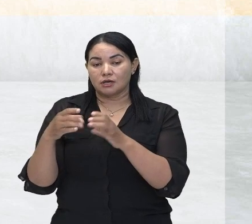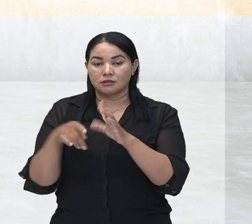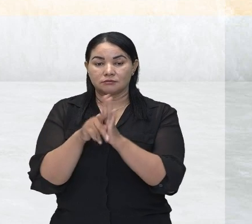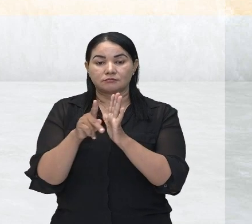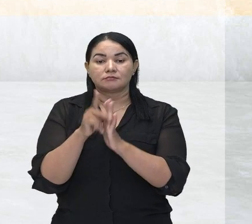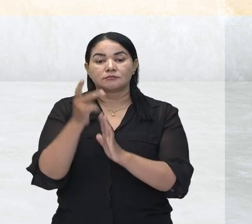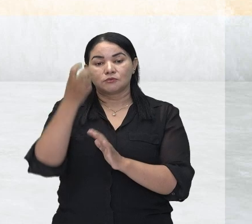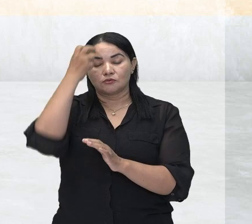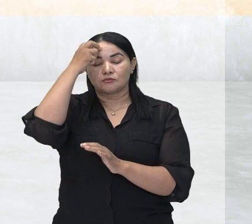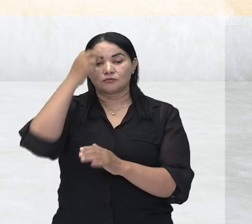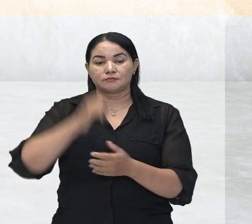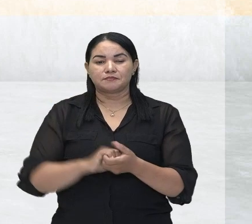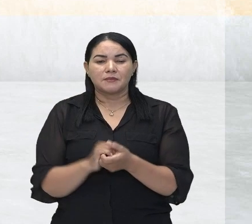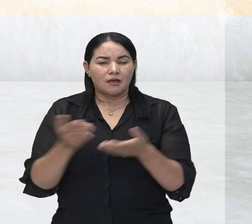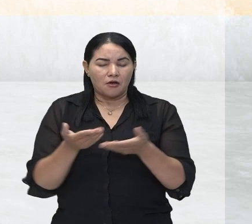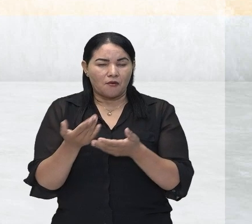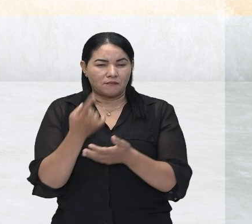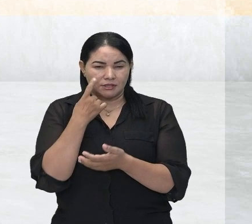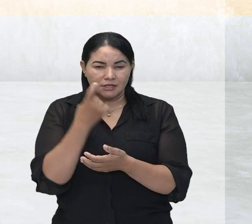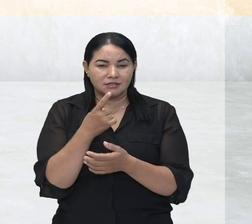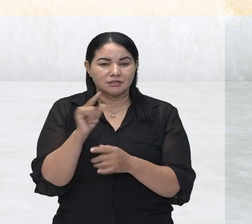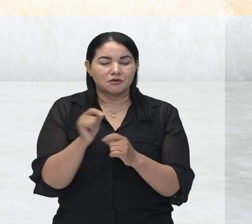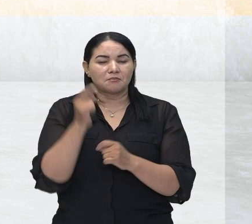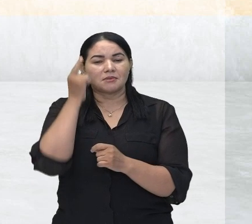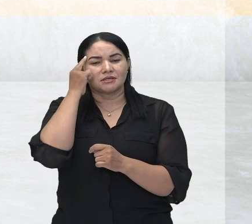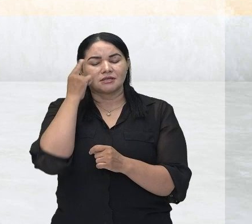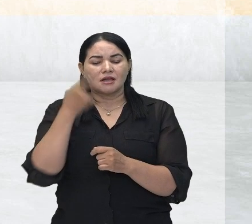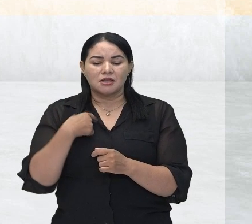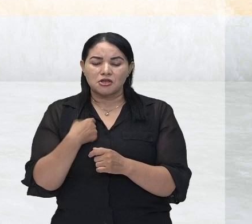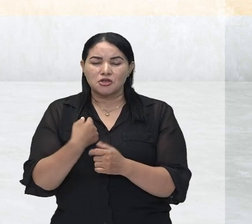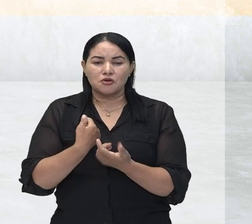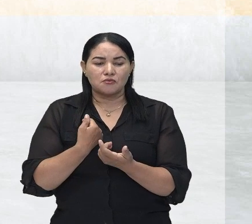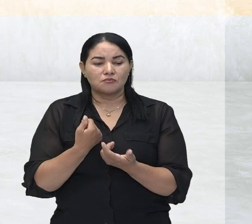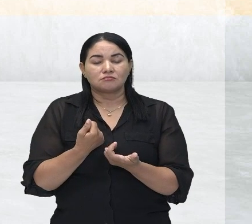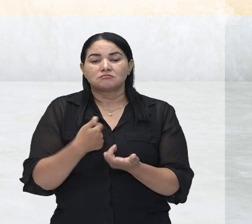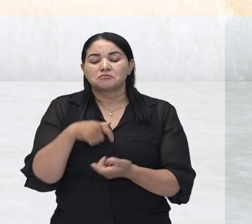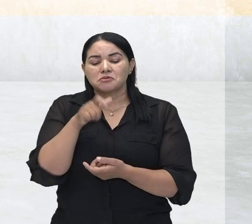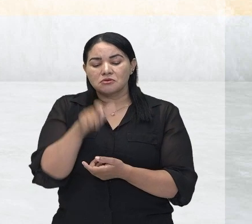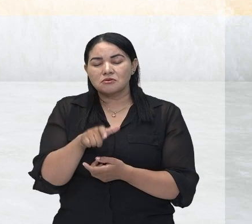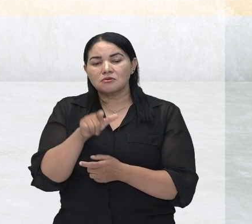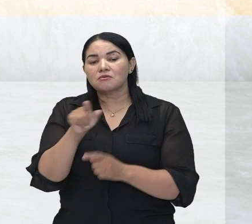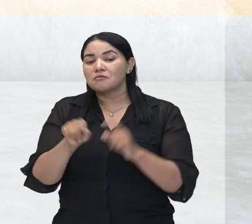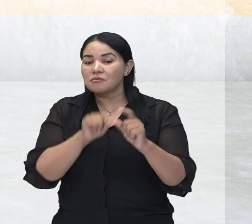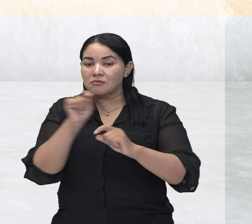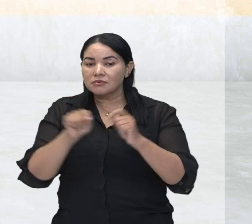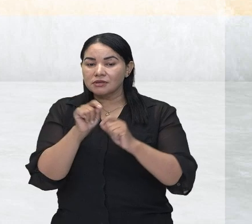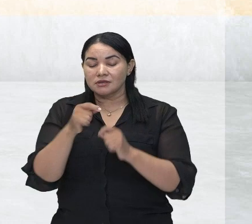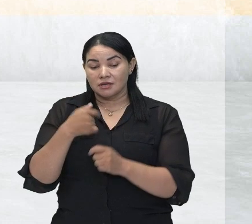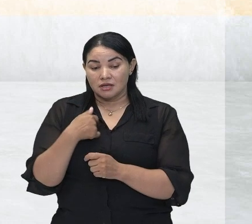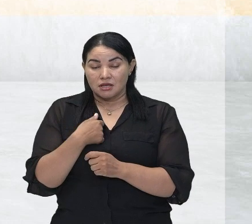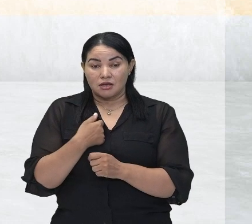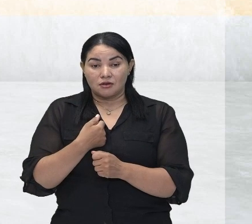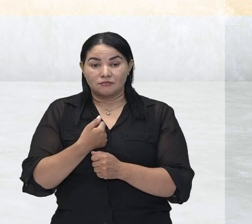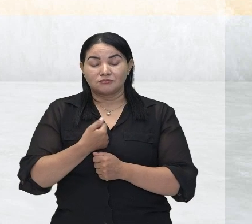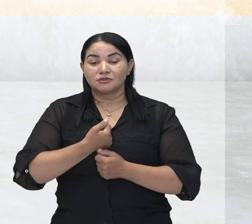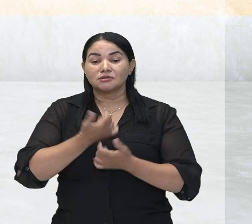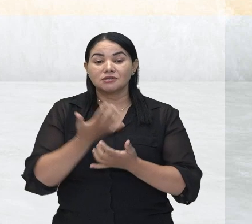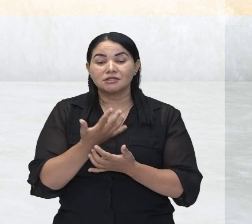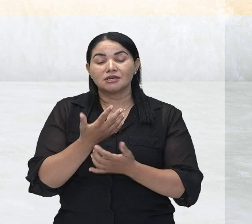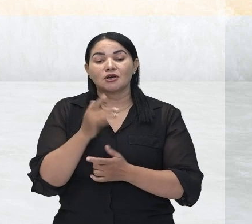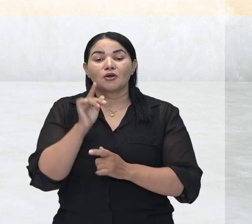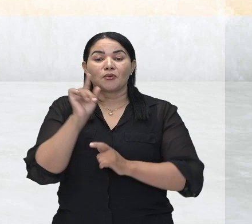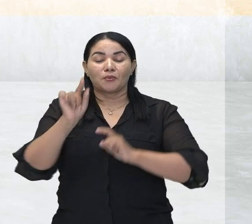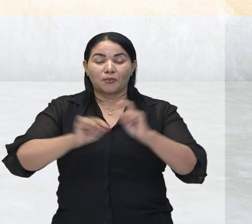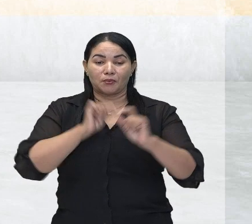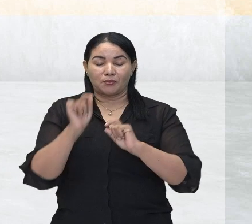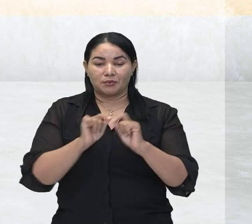agora como que eu me identifico? Hoje nós falamos muito como é que você se autodeclara, né? Então,